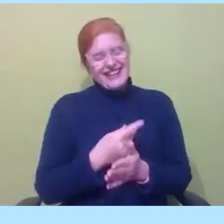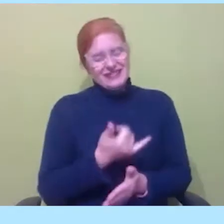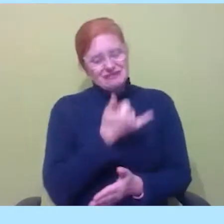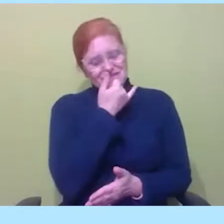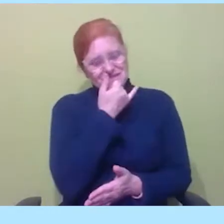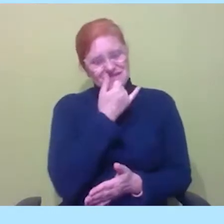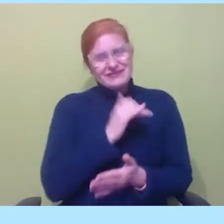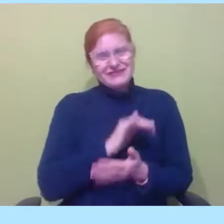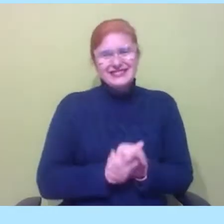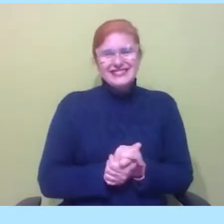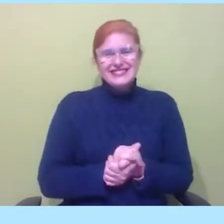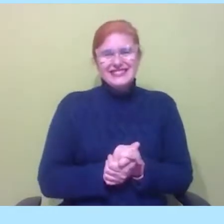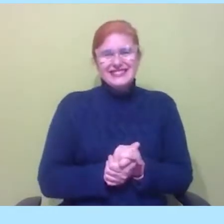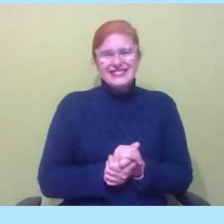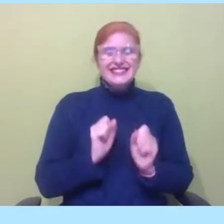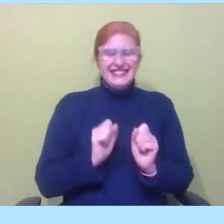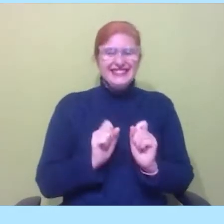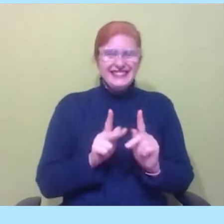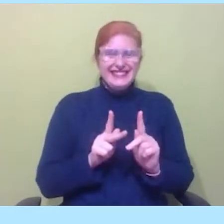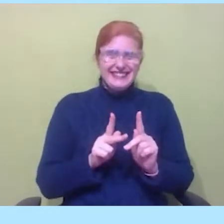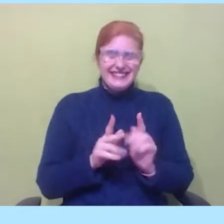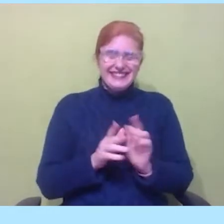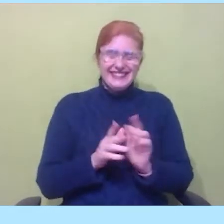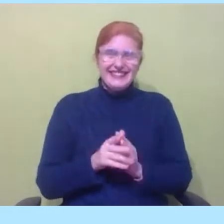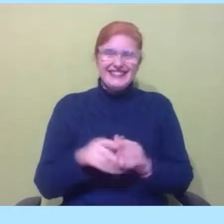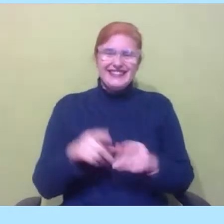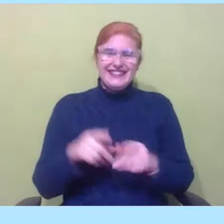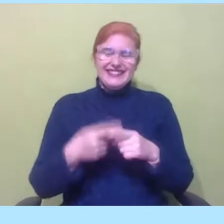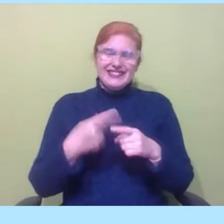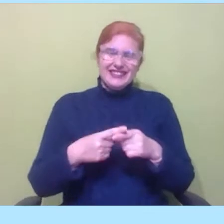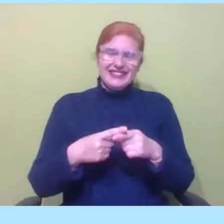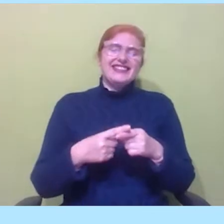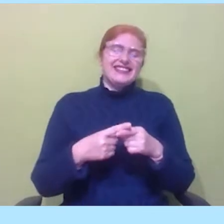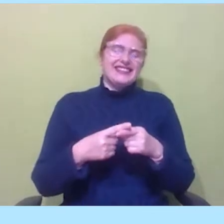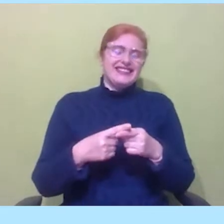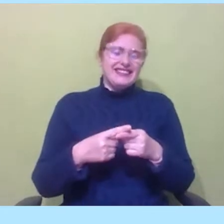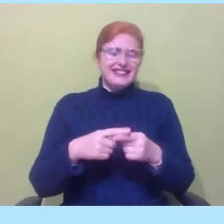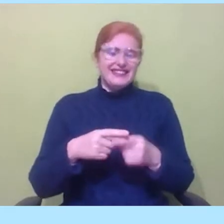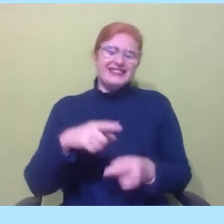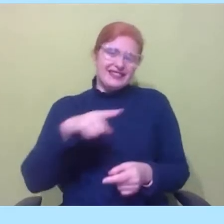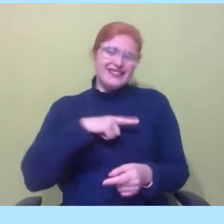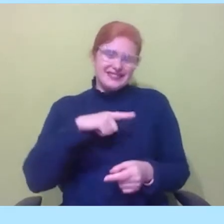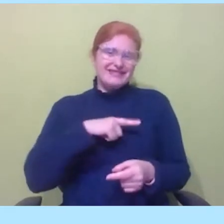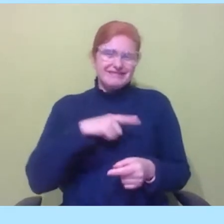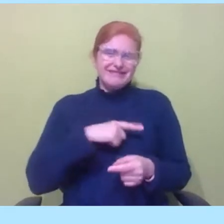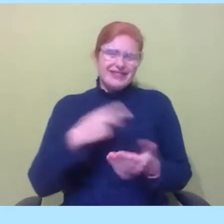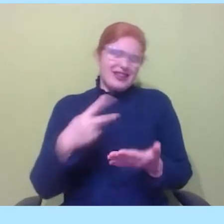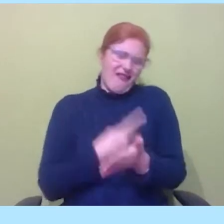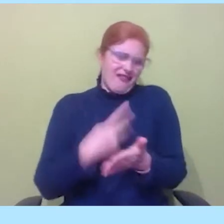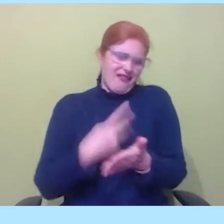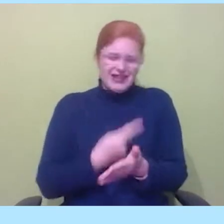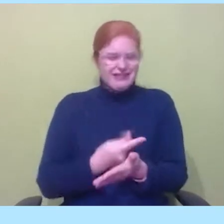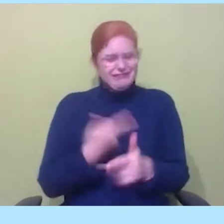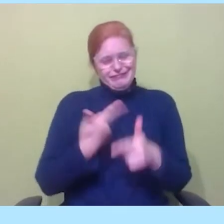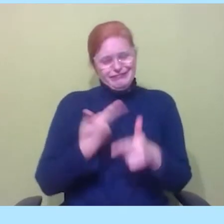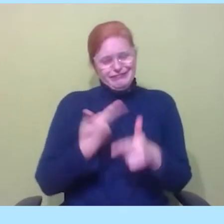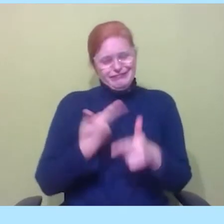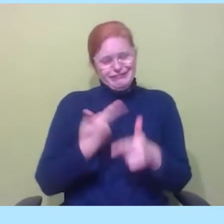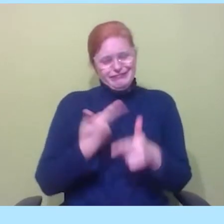Se eu não te mandei errado, né? Porque tem corretor e às vezes, enfim, pode ter sido um erro meu também, imagina. Não, tá tudo